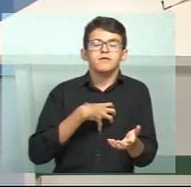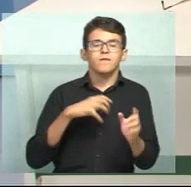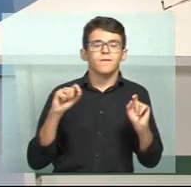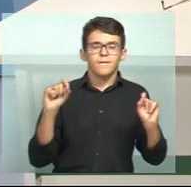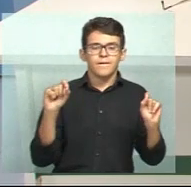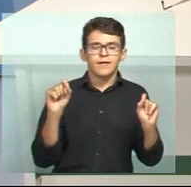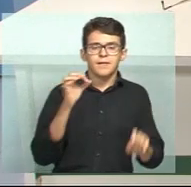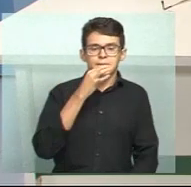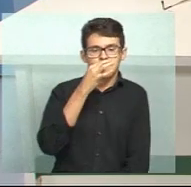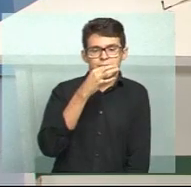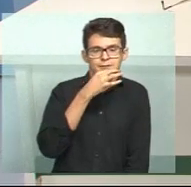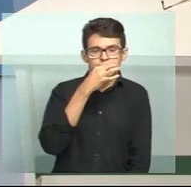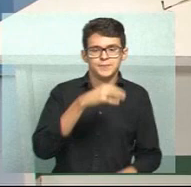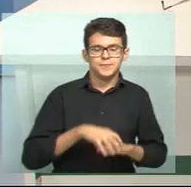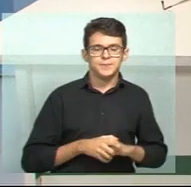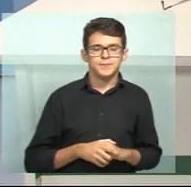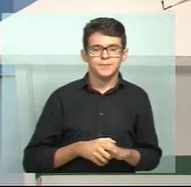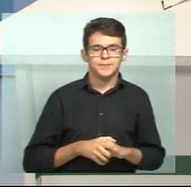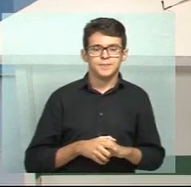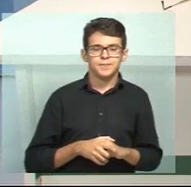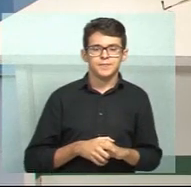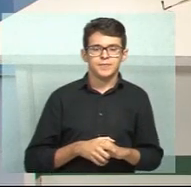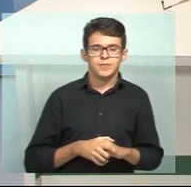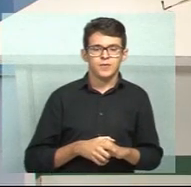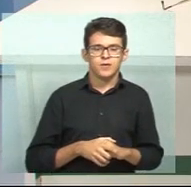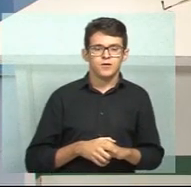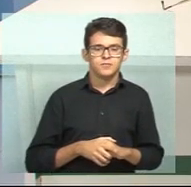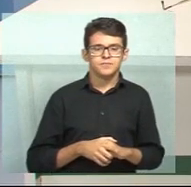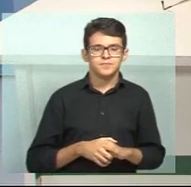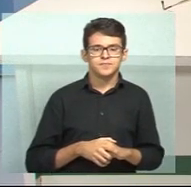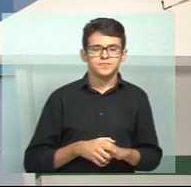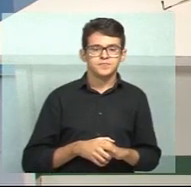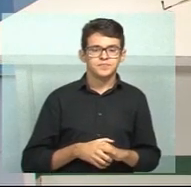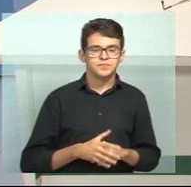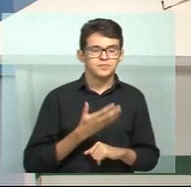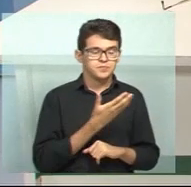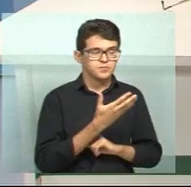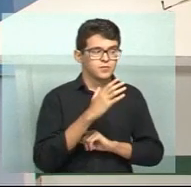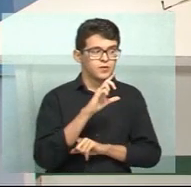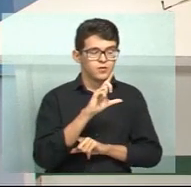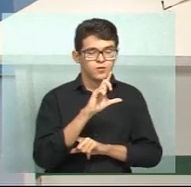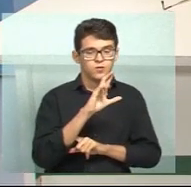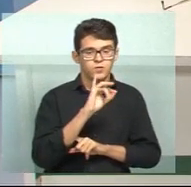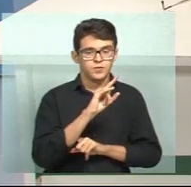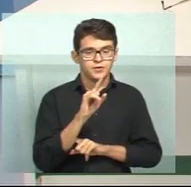no 4º Tribunal Regional Federal desse país. Luiz,